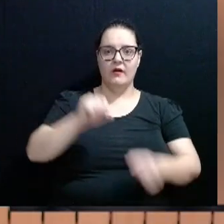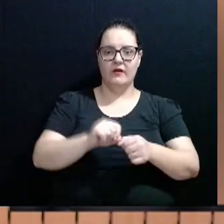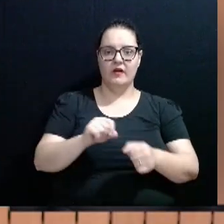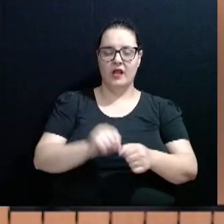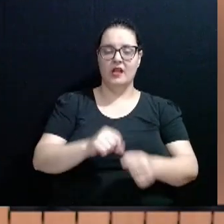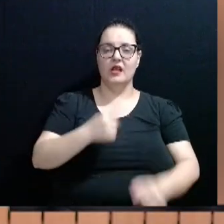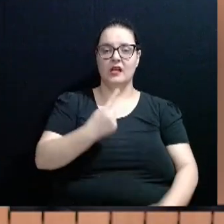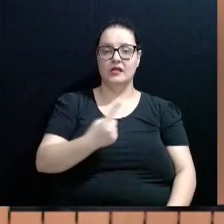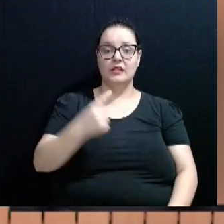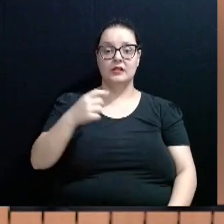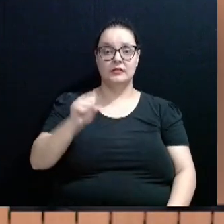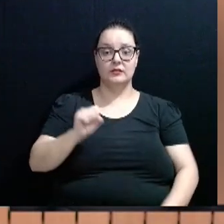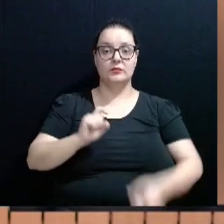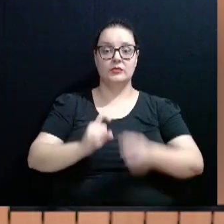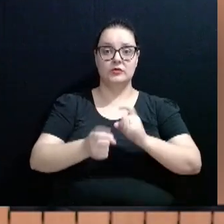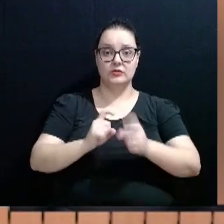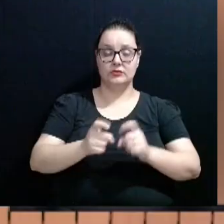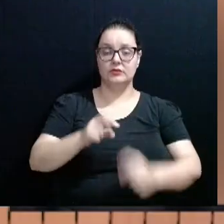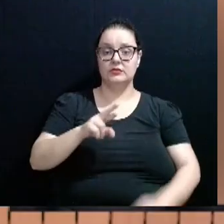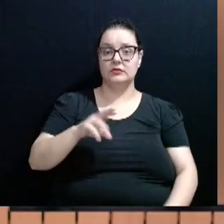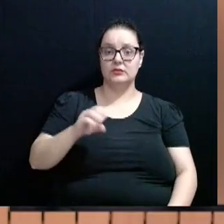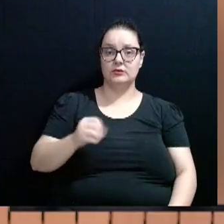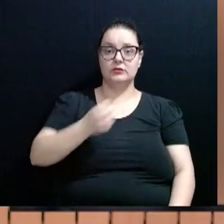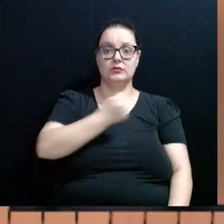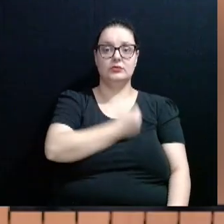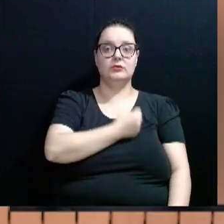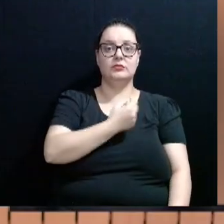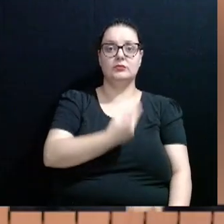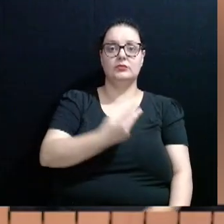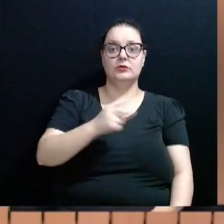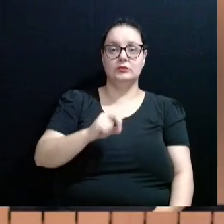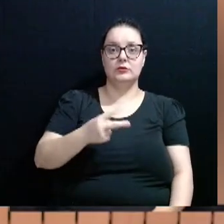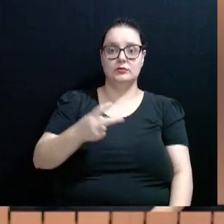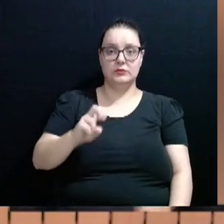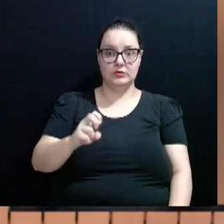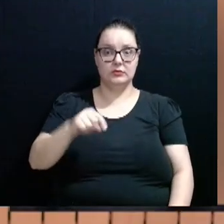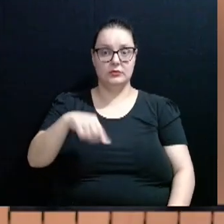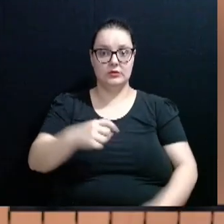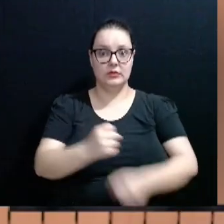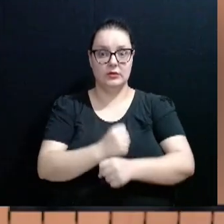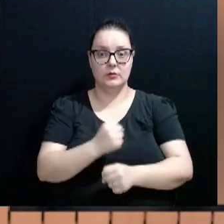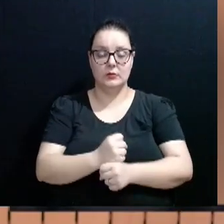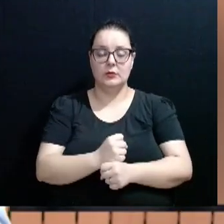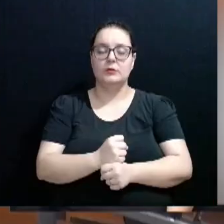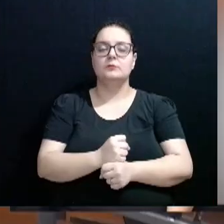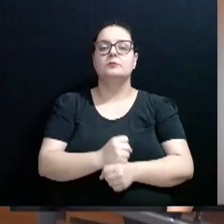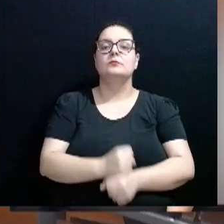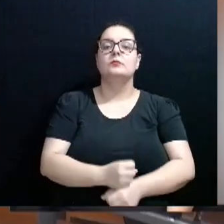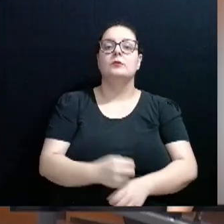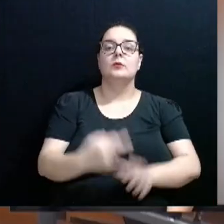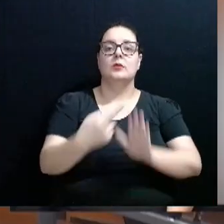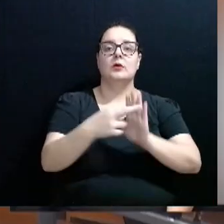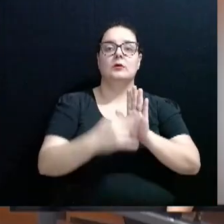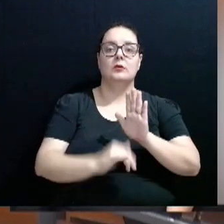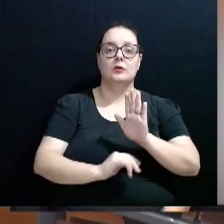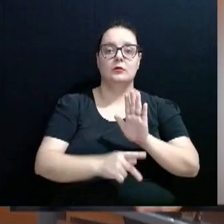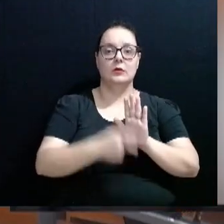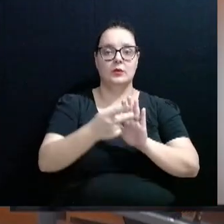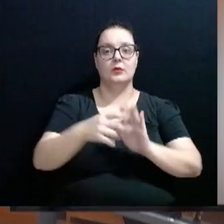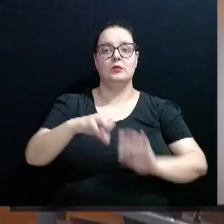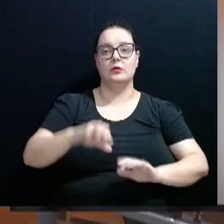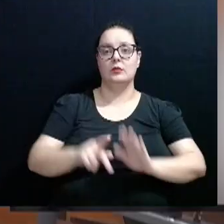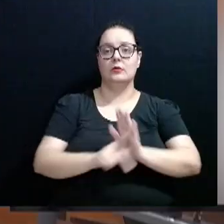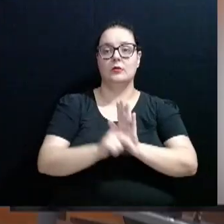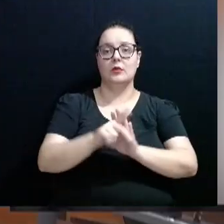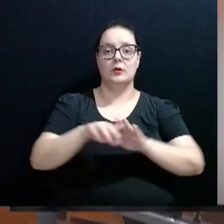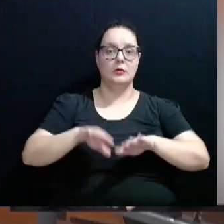18ª reunião ordinária de 2025 para analisar pareceres de 9 projetos. Também compuseram a mesa